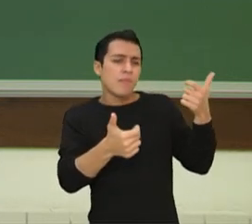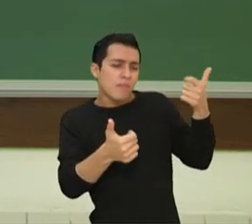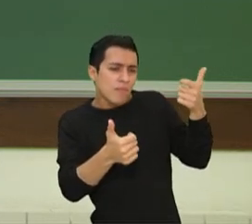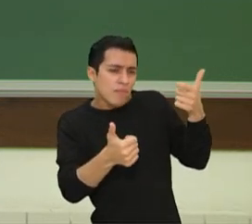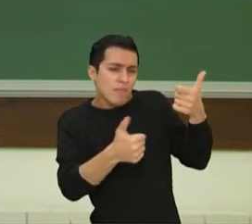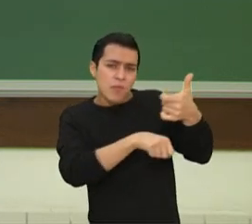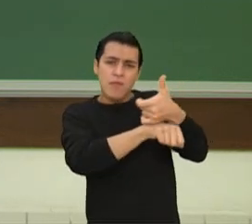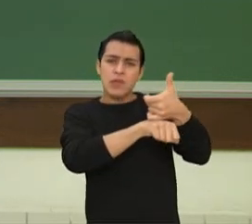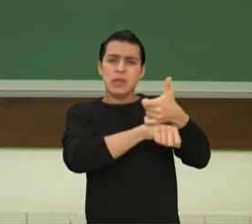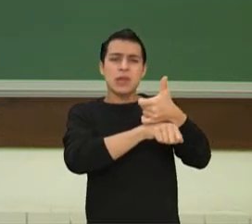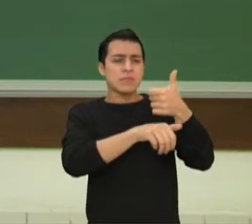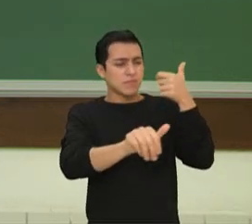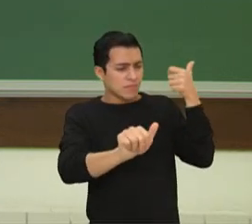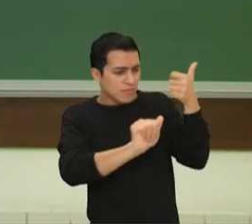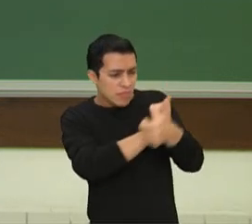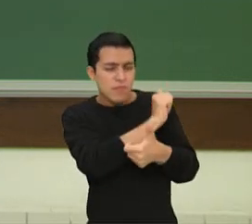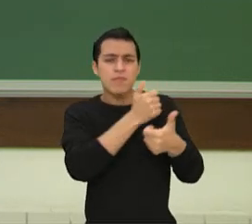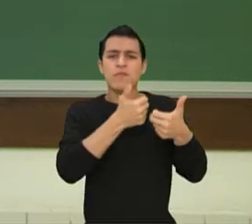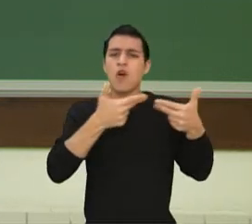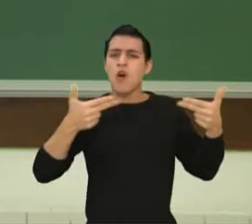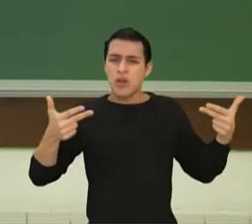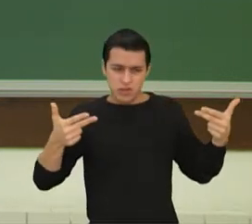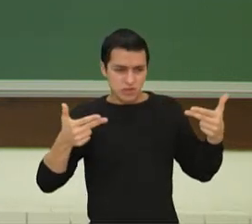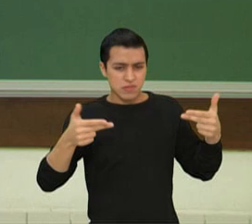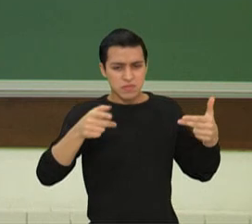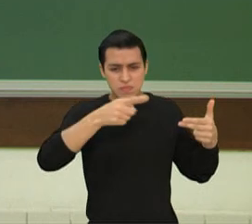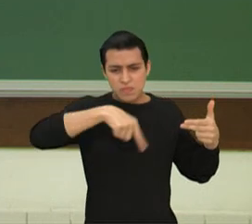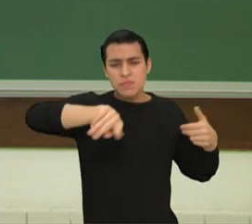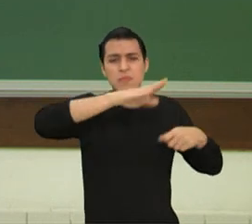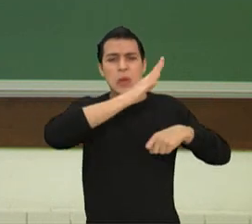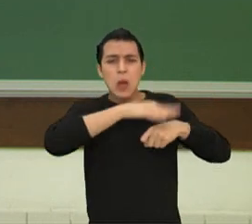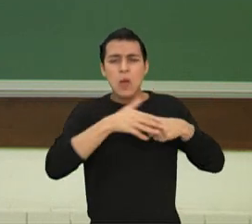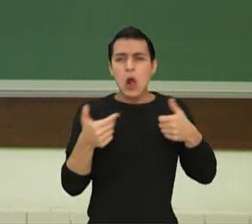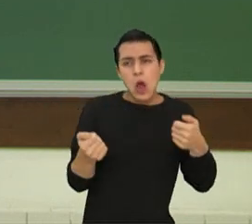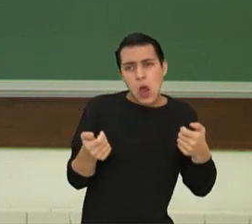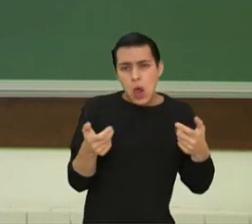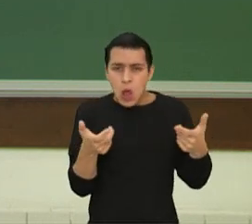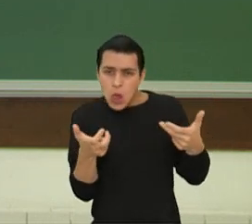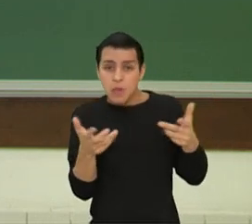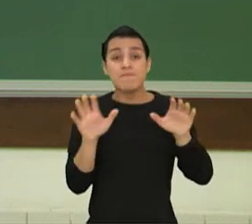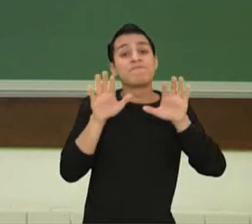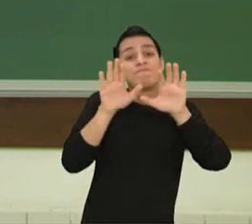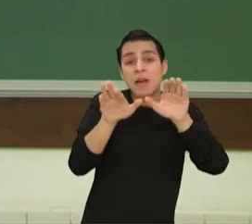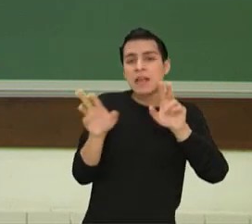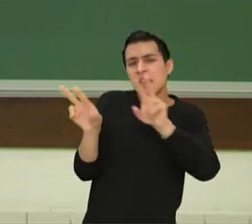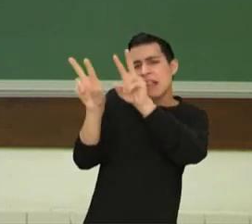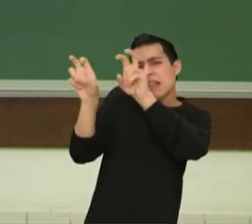profissional a prática de jogadores de jogos eletrônicos, certo?